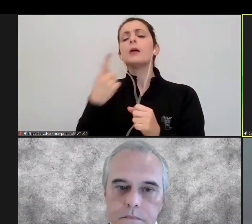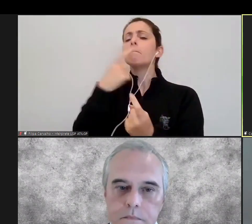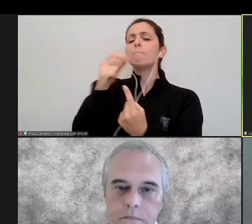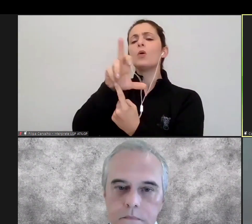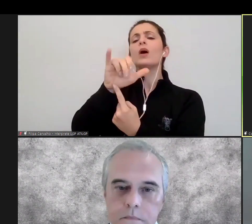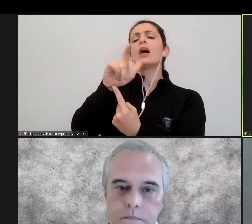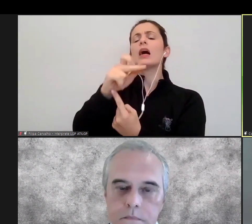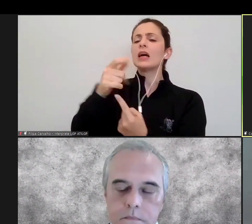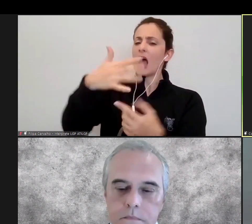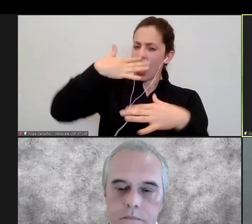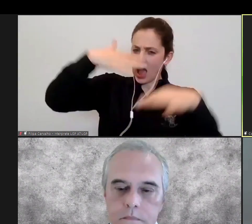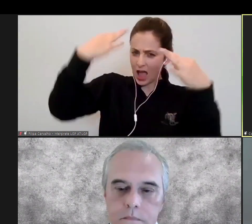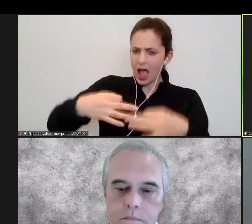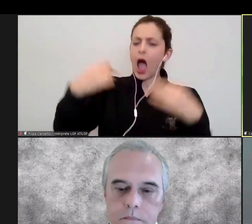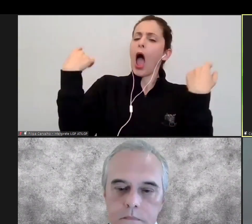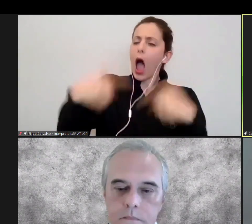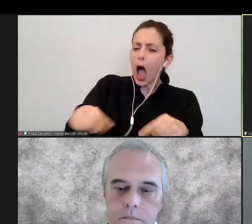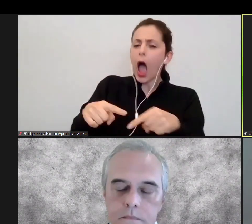acredita que existem